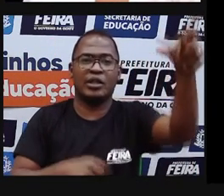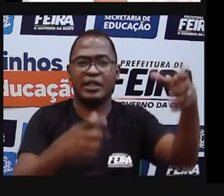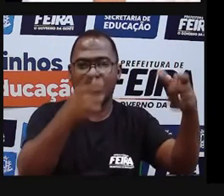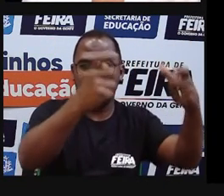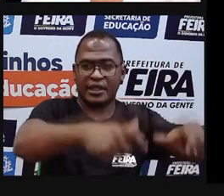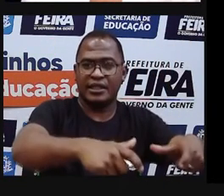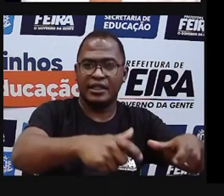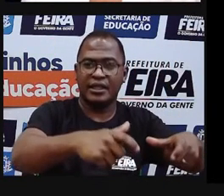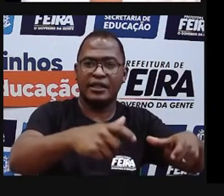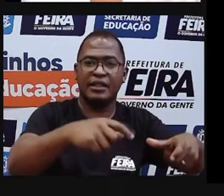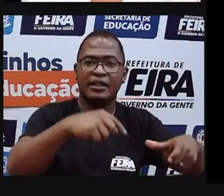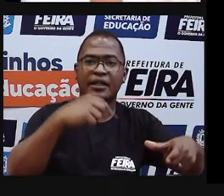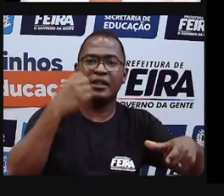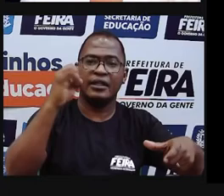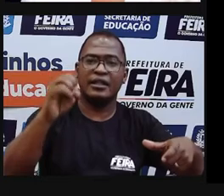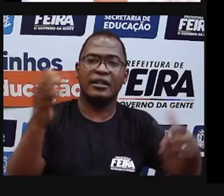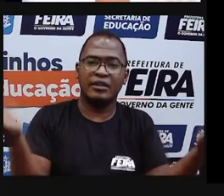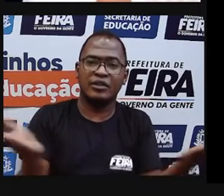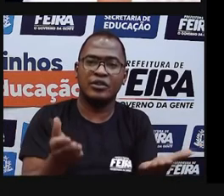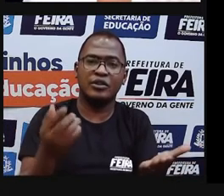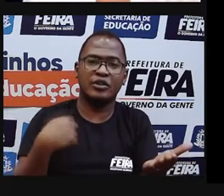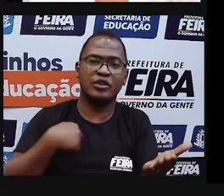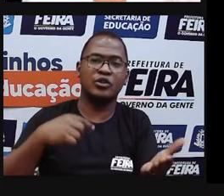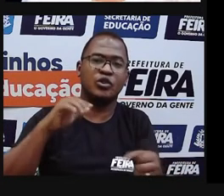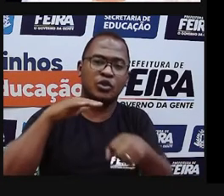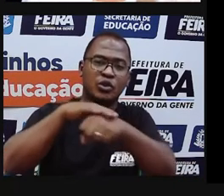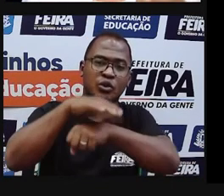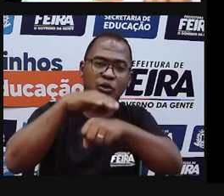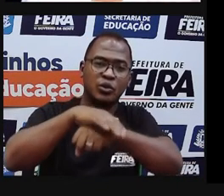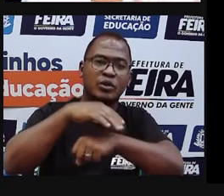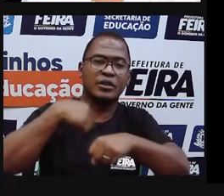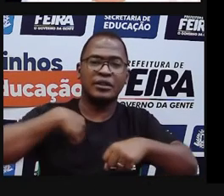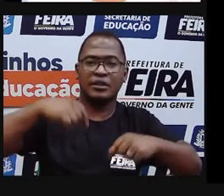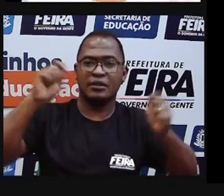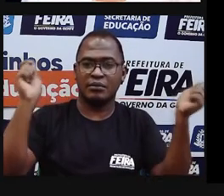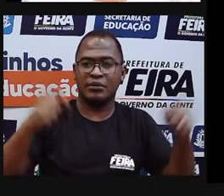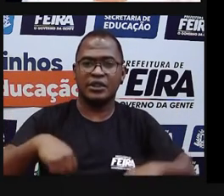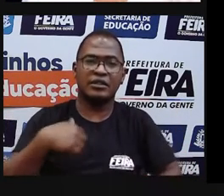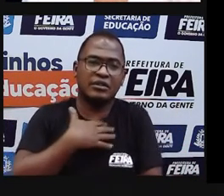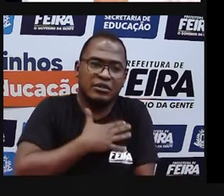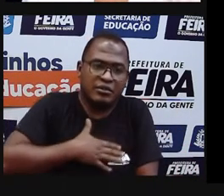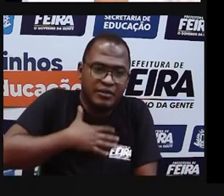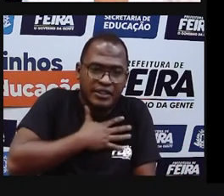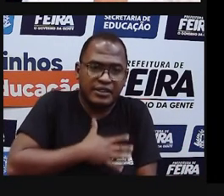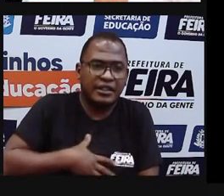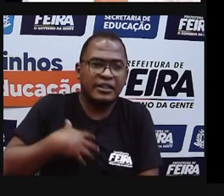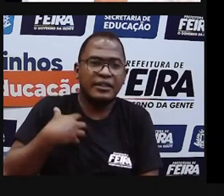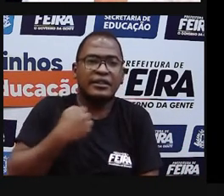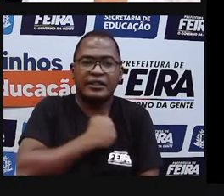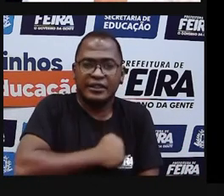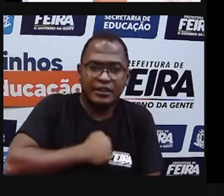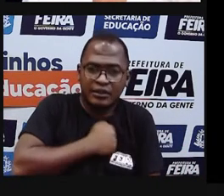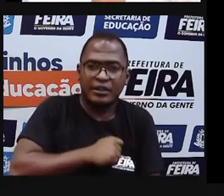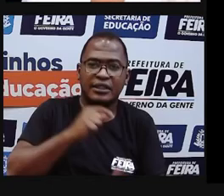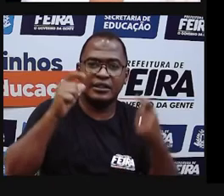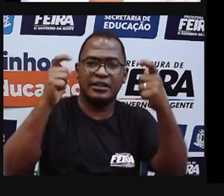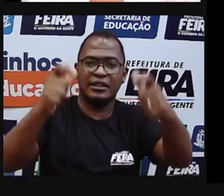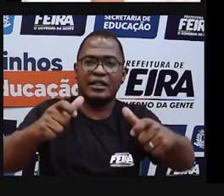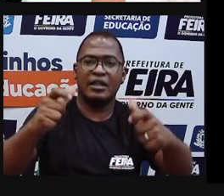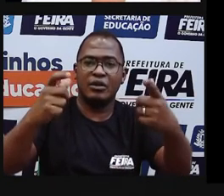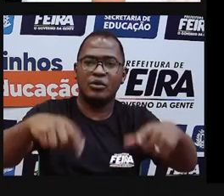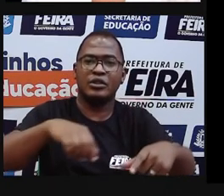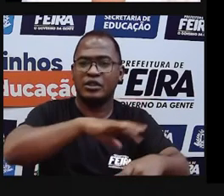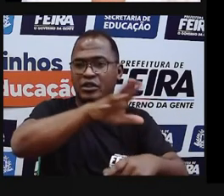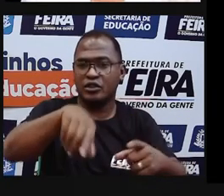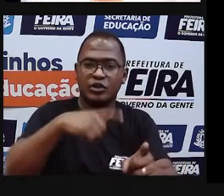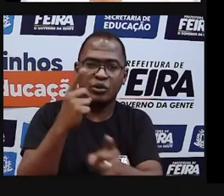sozinho à noite, mais prazer encontro eu lá. Minha terra tem palmeiras, onde canta o